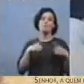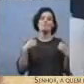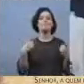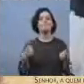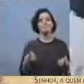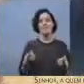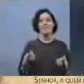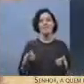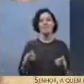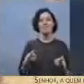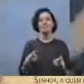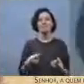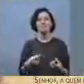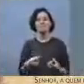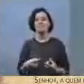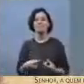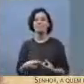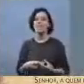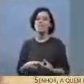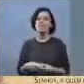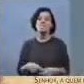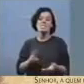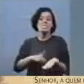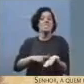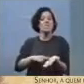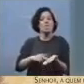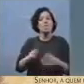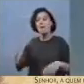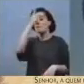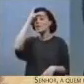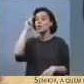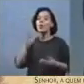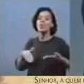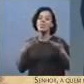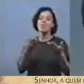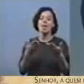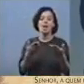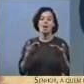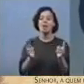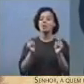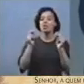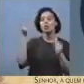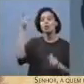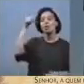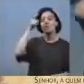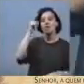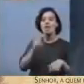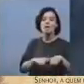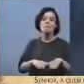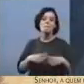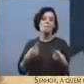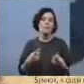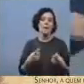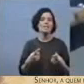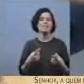se passando uma mensagem contra a nossa fé. Eu não tenho medo